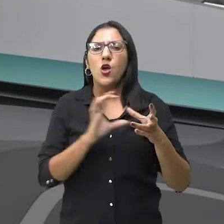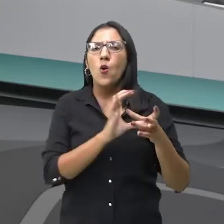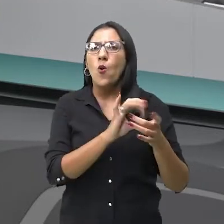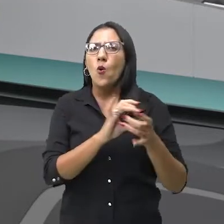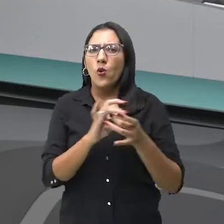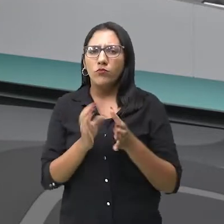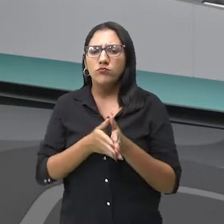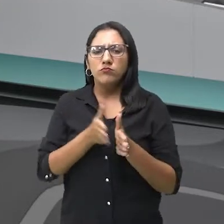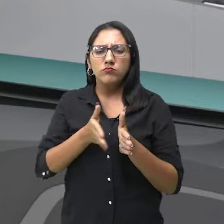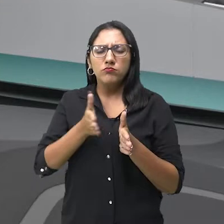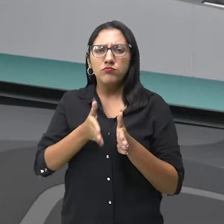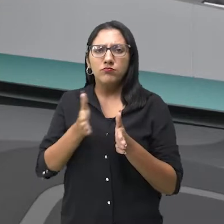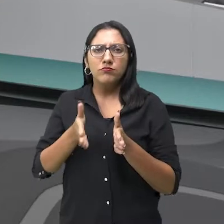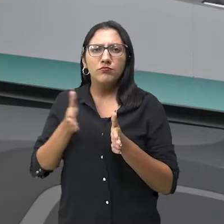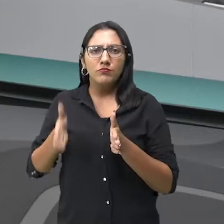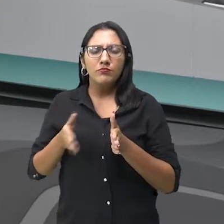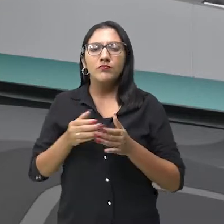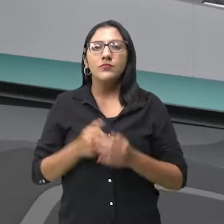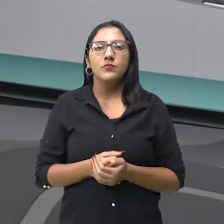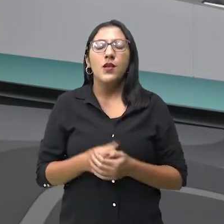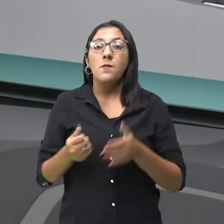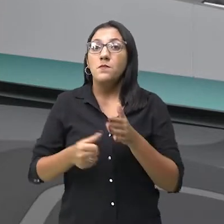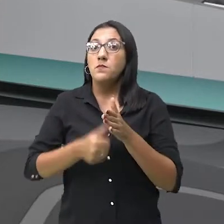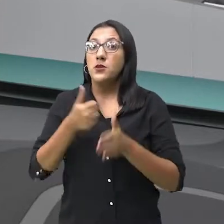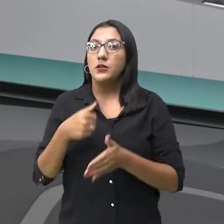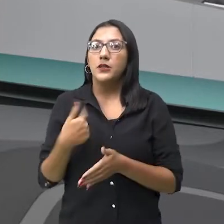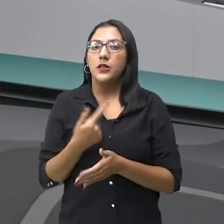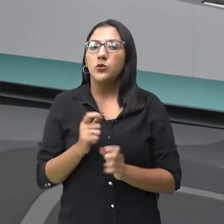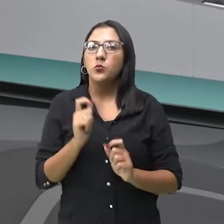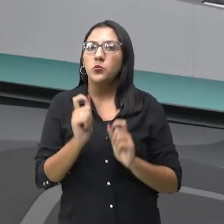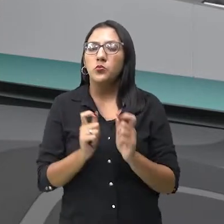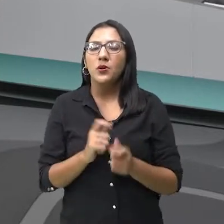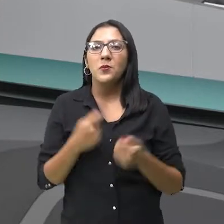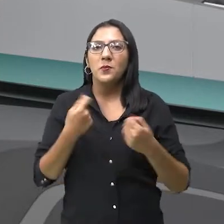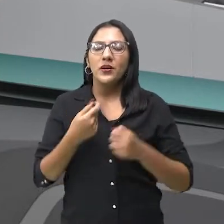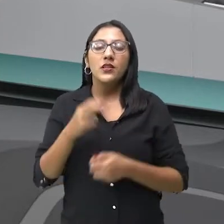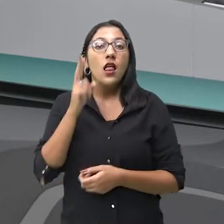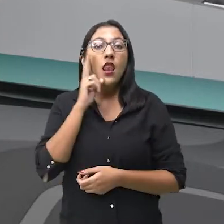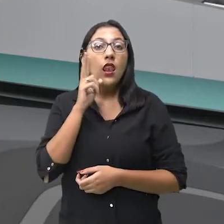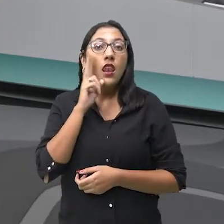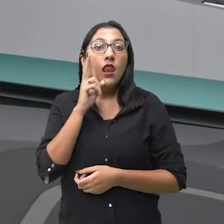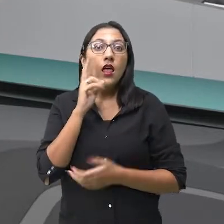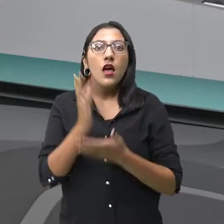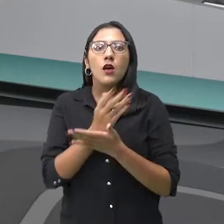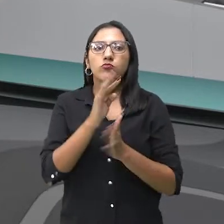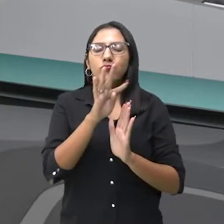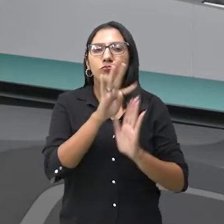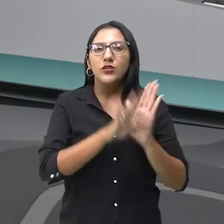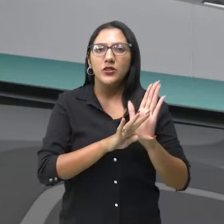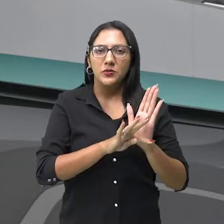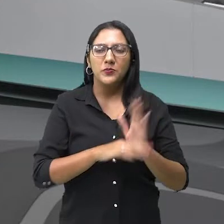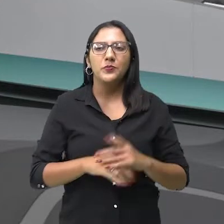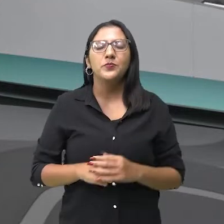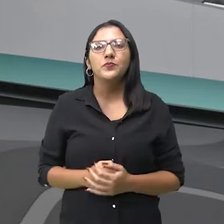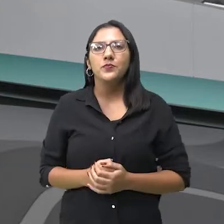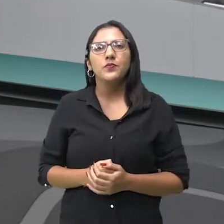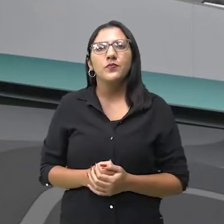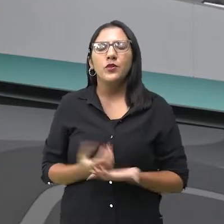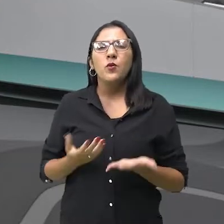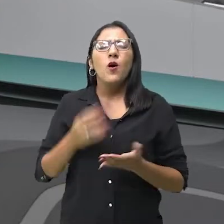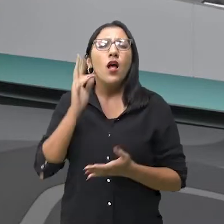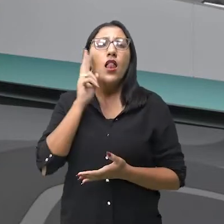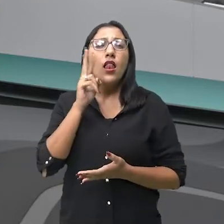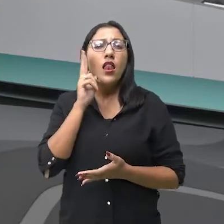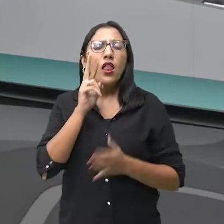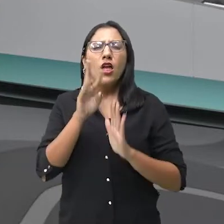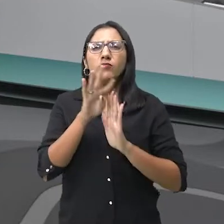coesão sequencial, primeiro a gente vai precisar trabalhar esses conceitos dentro de um texto. E qual foi o